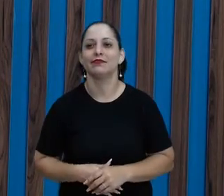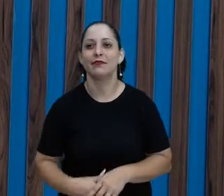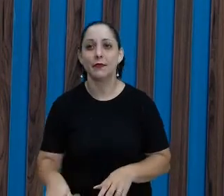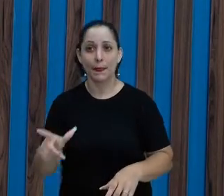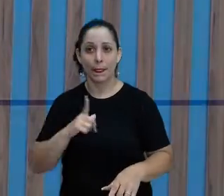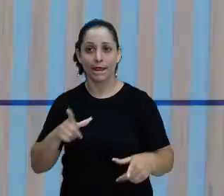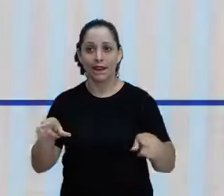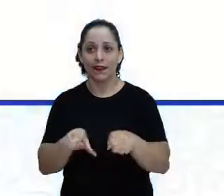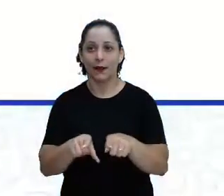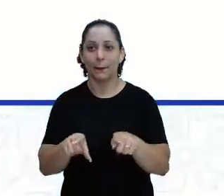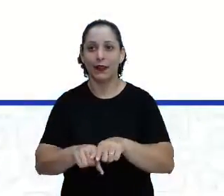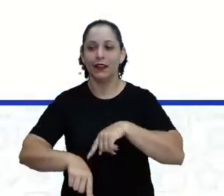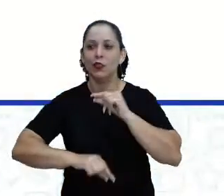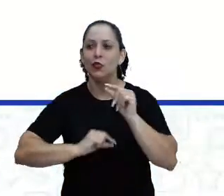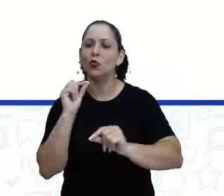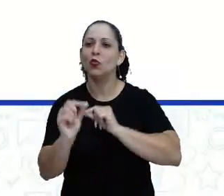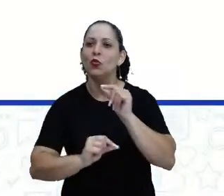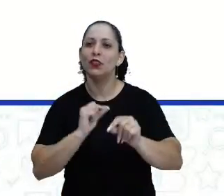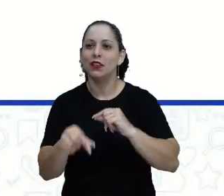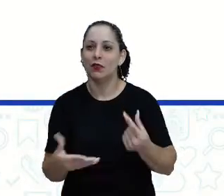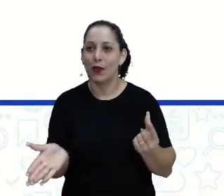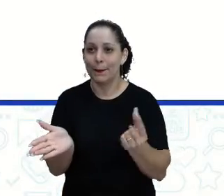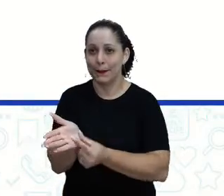Temos também aí o nosso